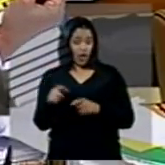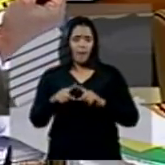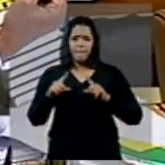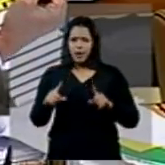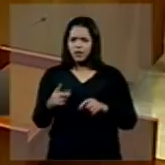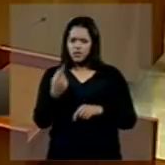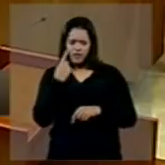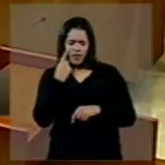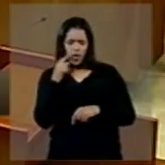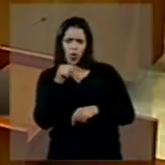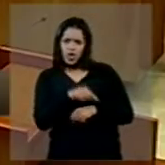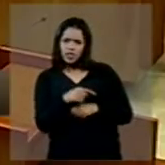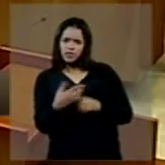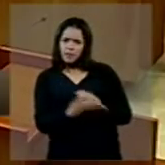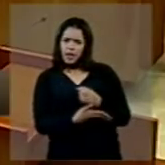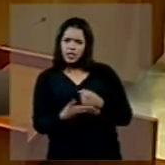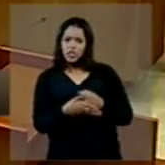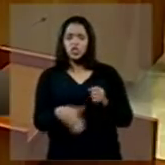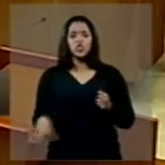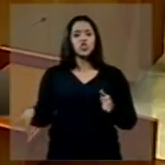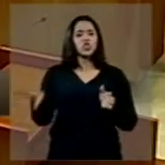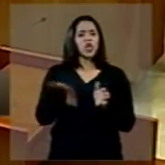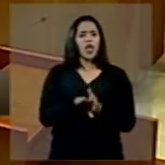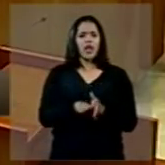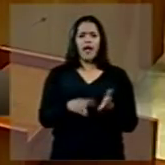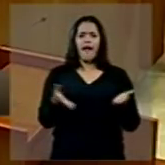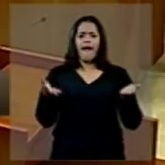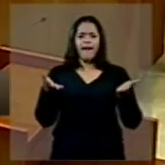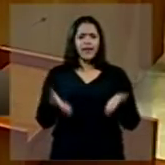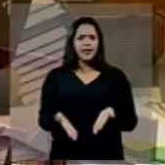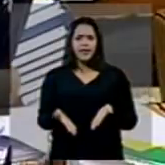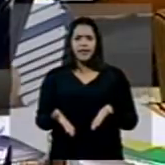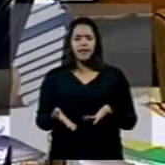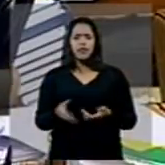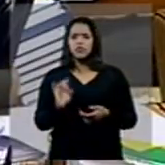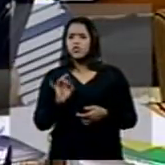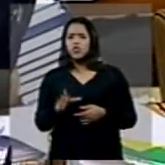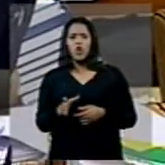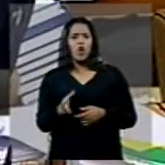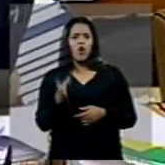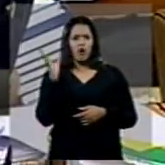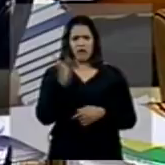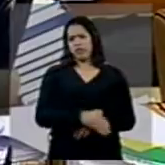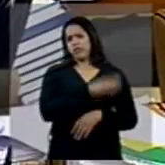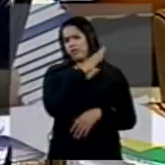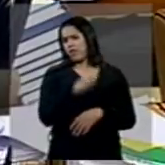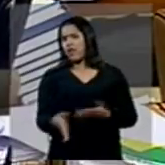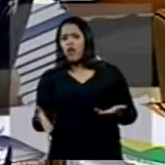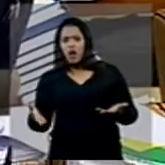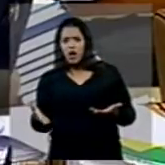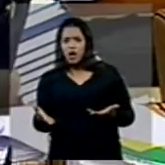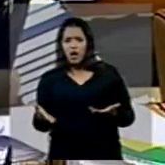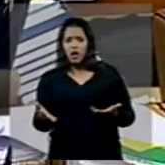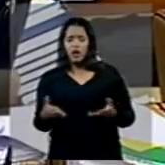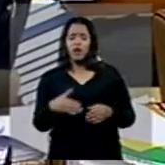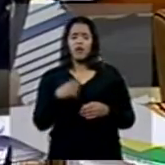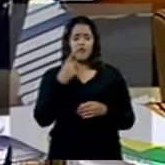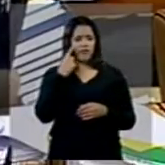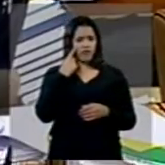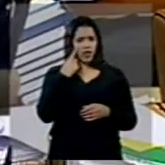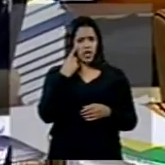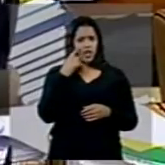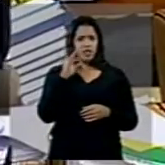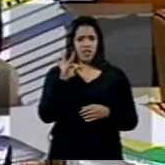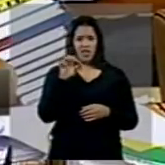desse preceito, chegar ao extremo de simplesmente se alijar mediante resolução do